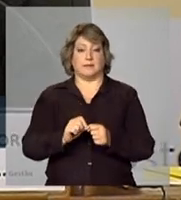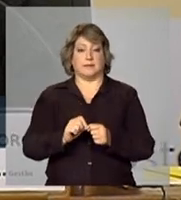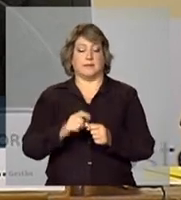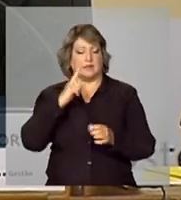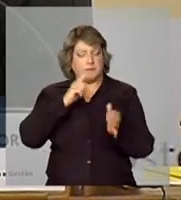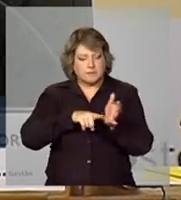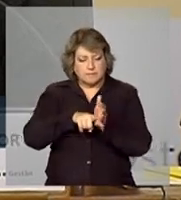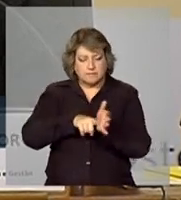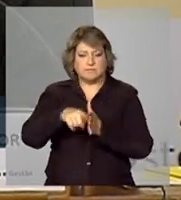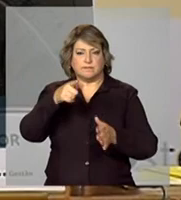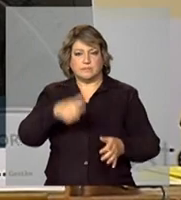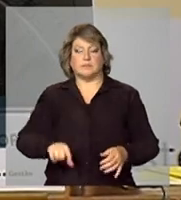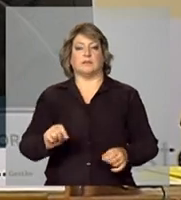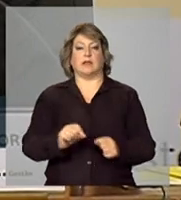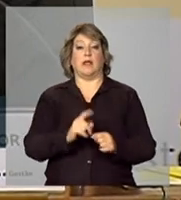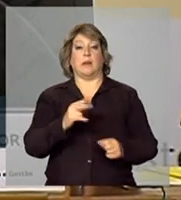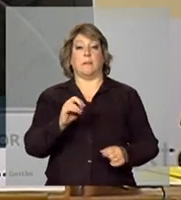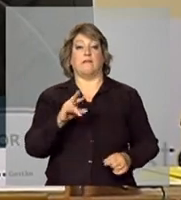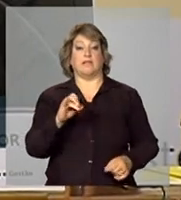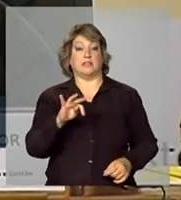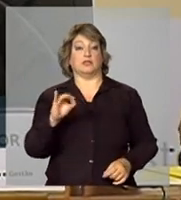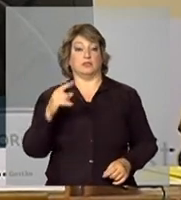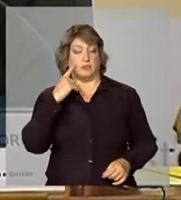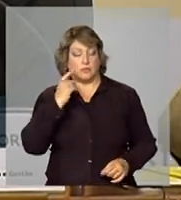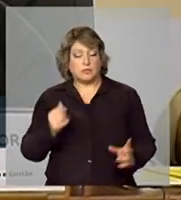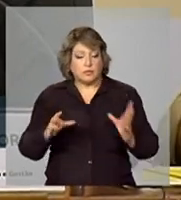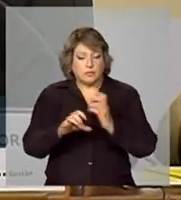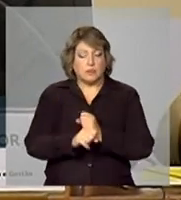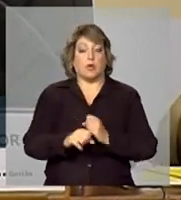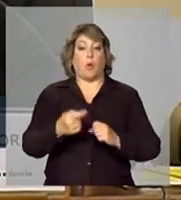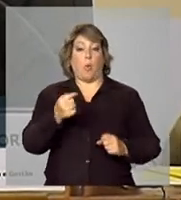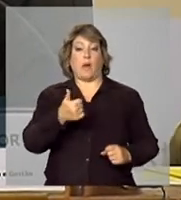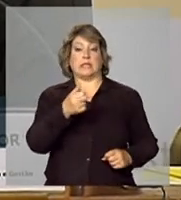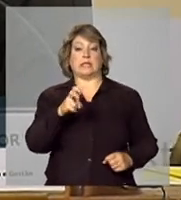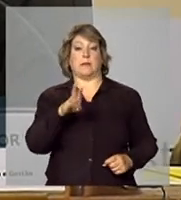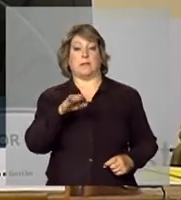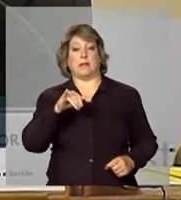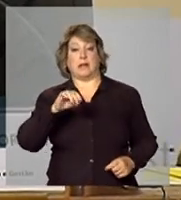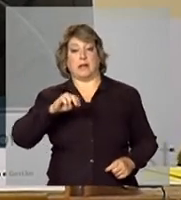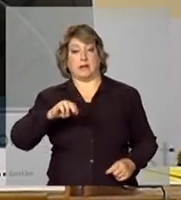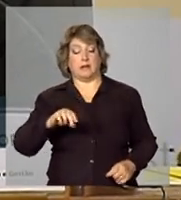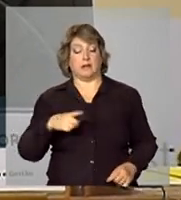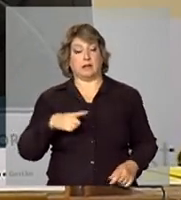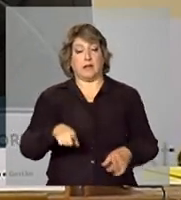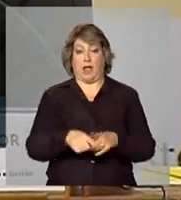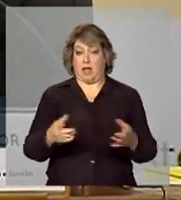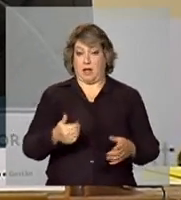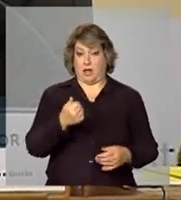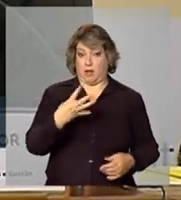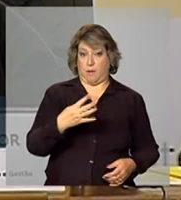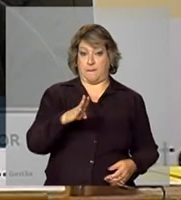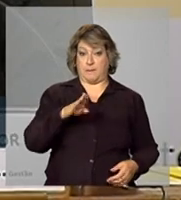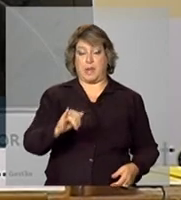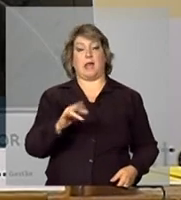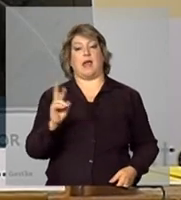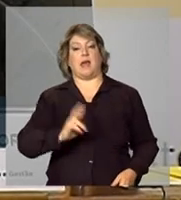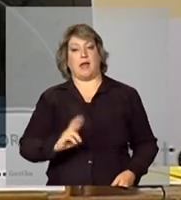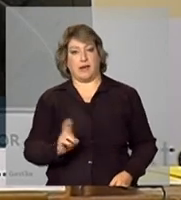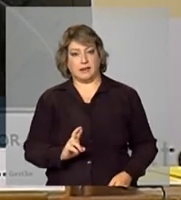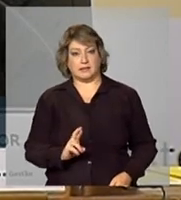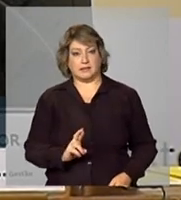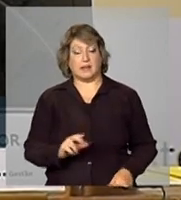reavaliação a um previstos quase 15 milhões quatorze milhões de reais e que